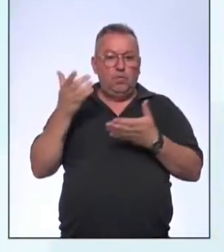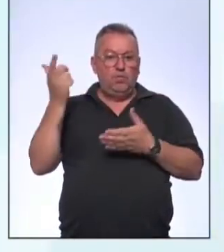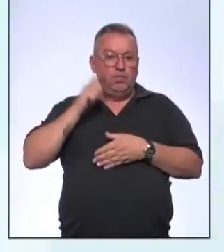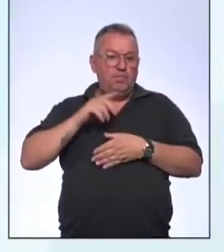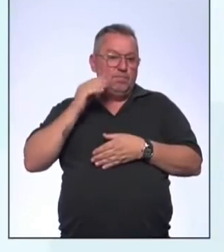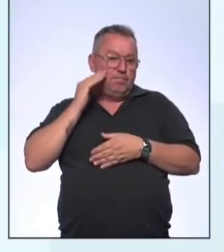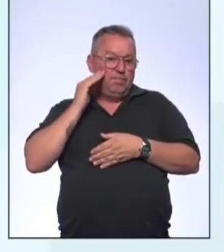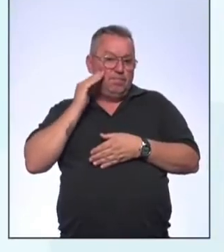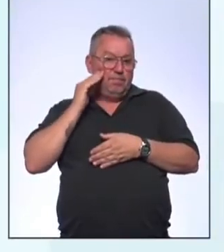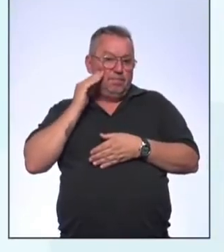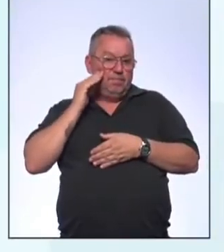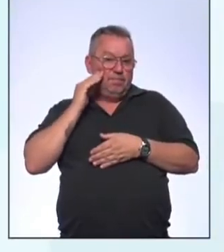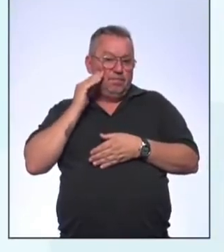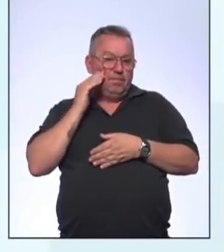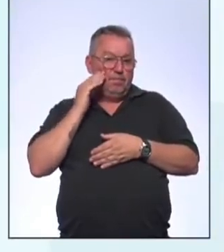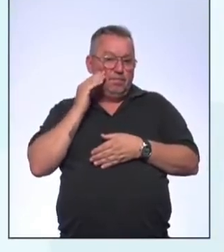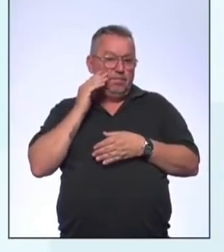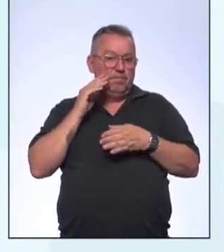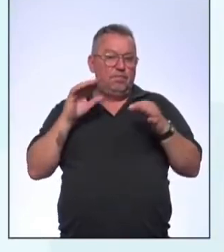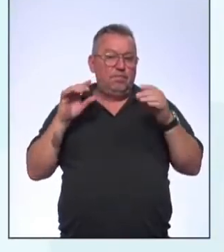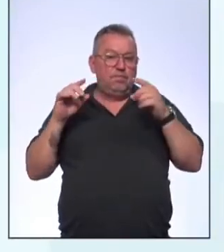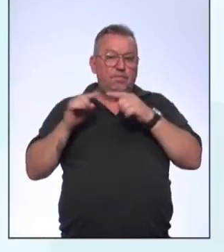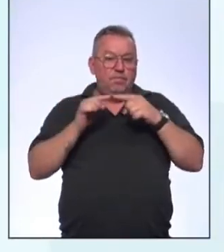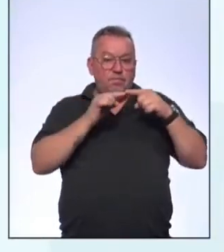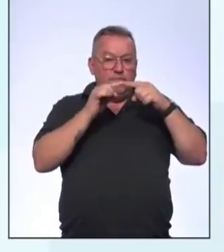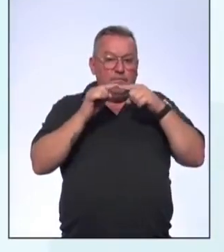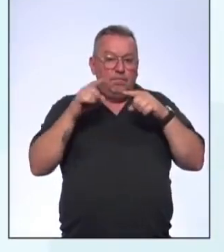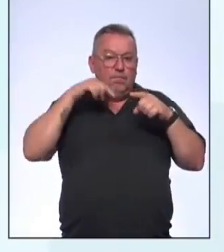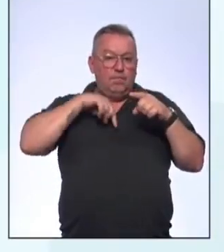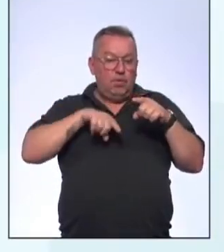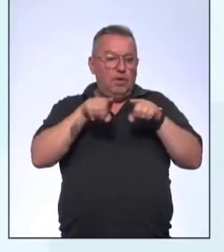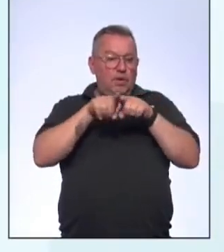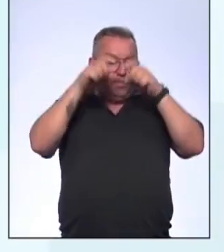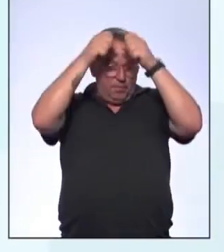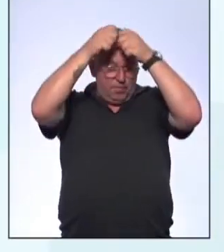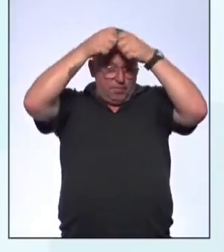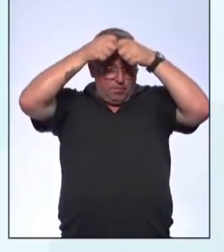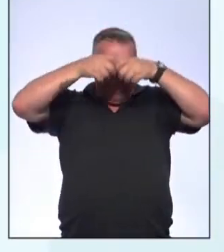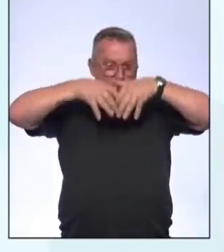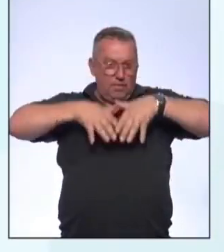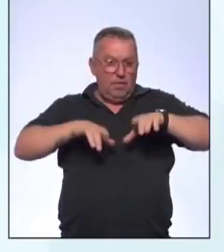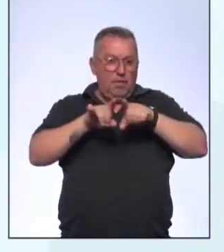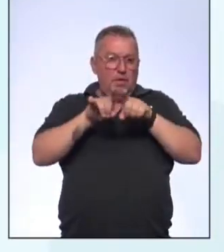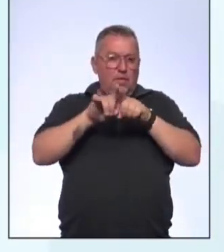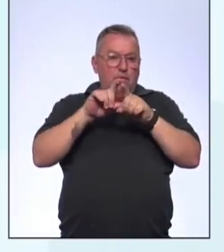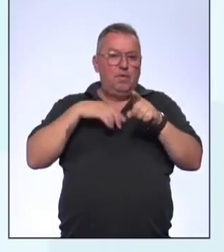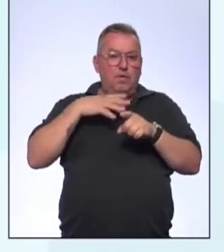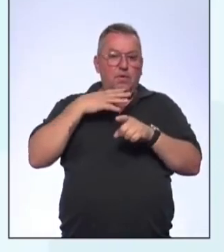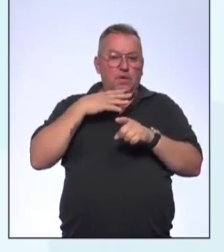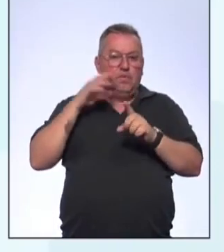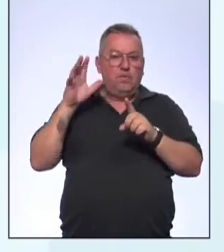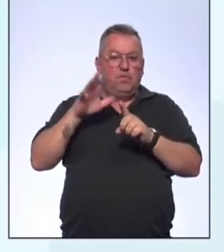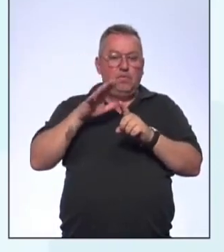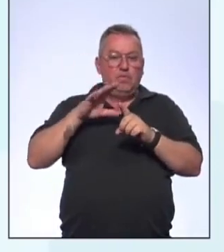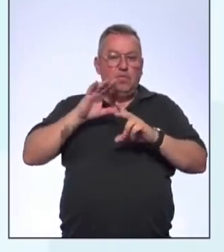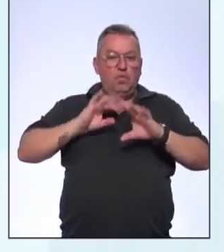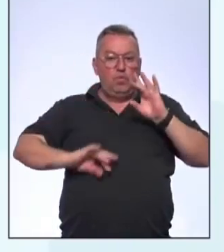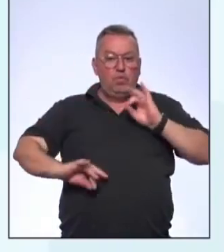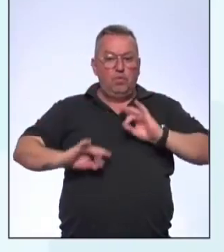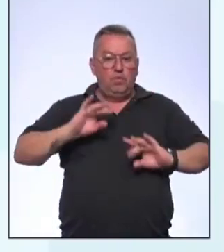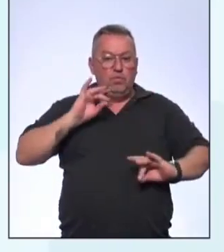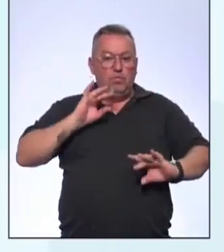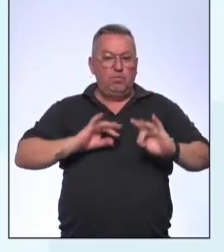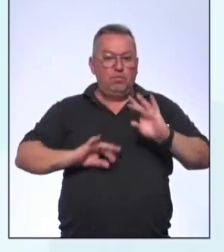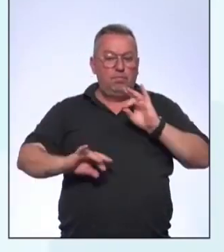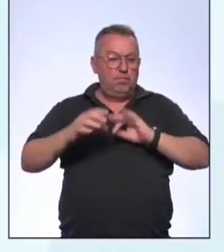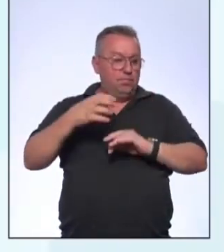Tá? No slide 13 tá aí, ó. A interação entre o sistema endócrino e o sistema nervoso. Reconhecemos um pouquinho, né, da influência dos hormônios